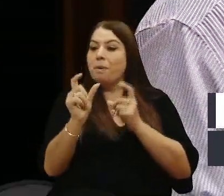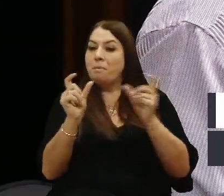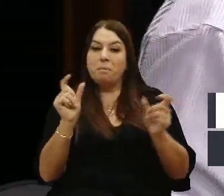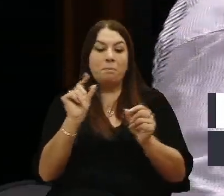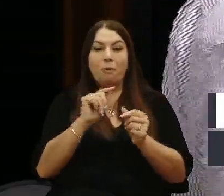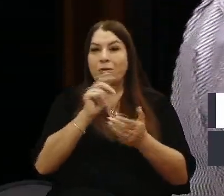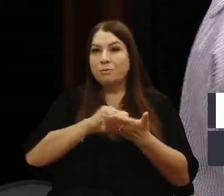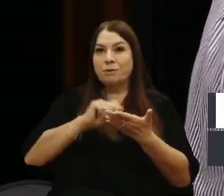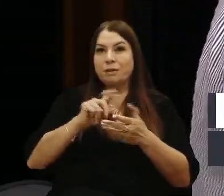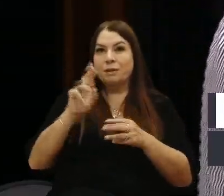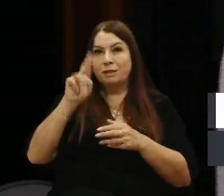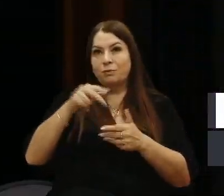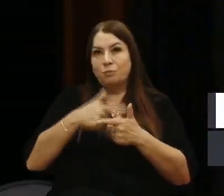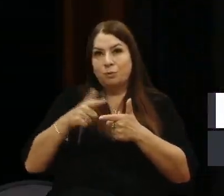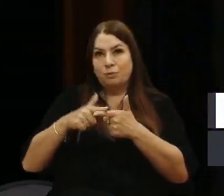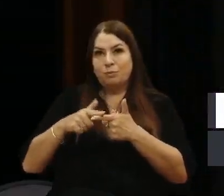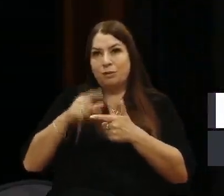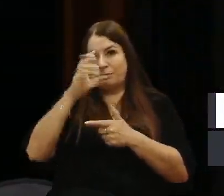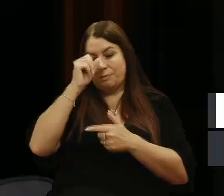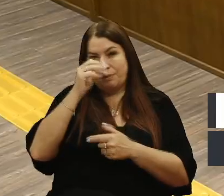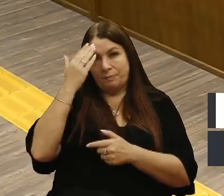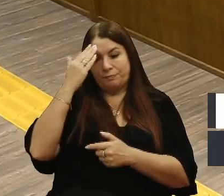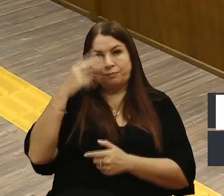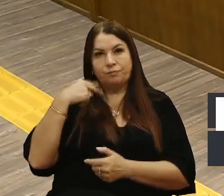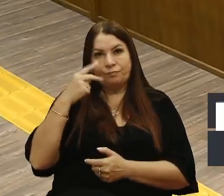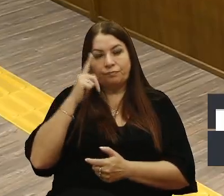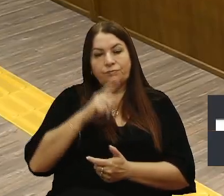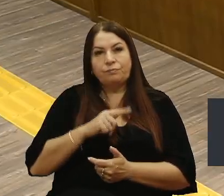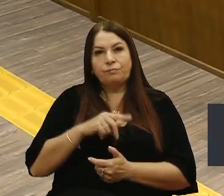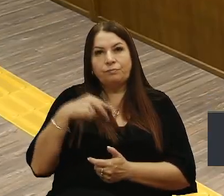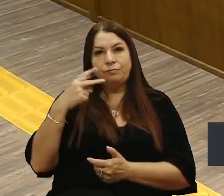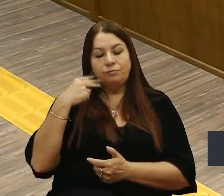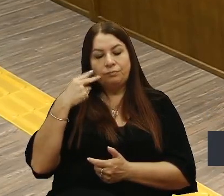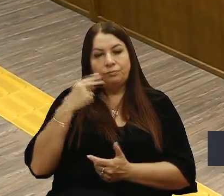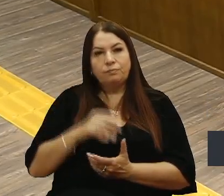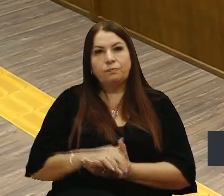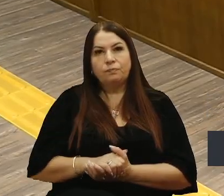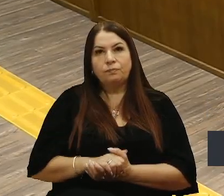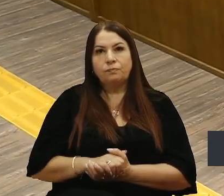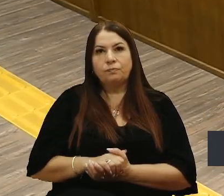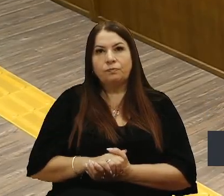todos esses problemas que nós estamos apresentando. Obrigado, vereador Lucas. Próximo vereador inscrito, vereador Sandro.